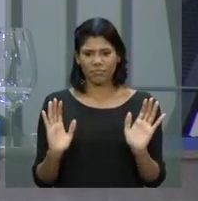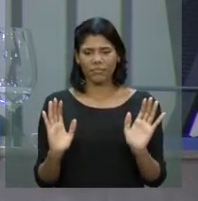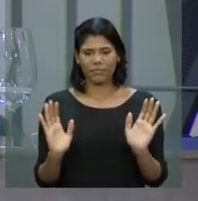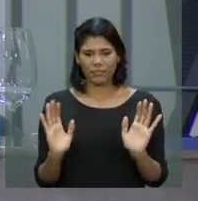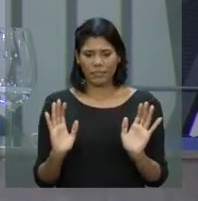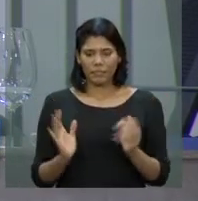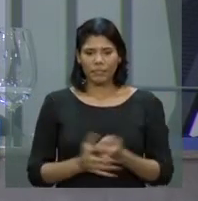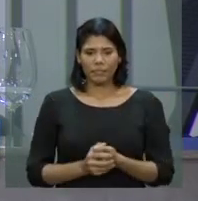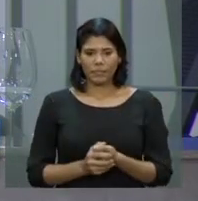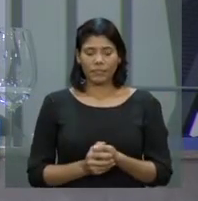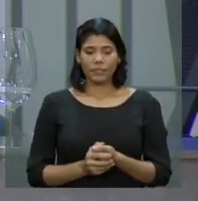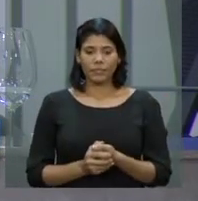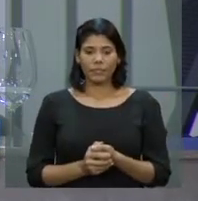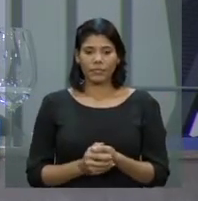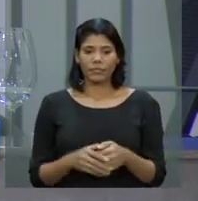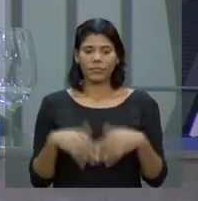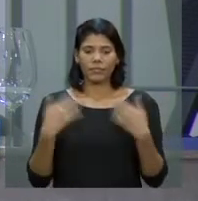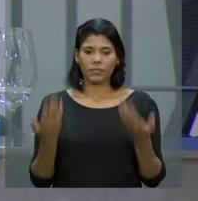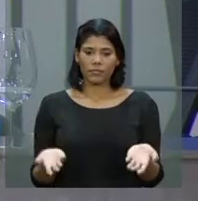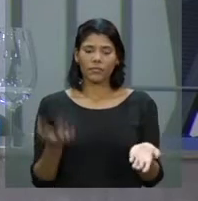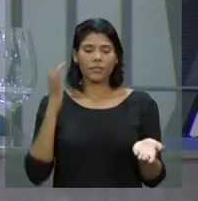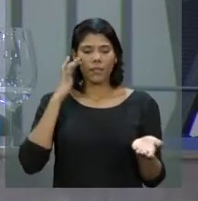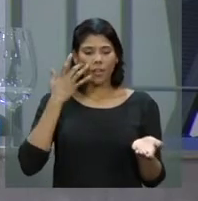assuntos. Então, eu acho que